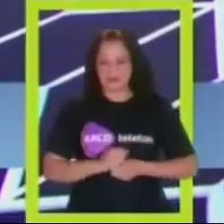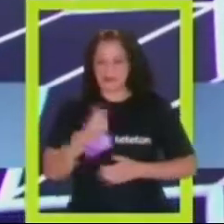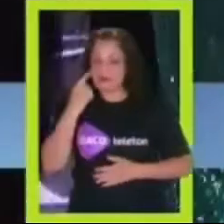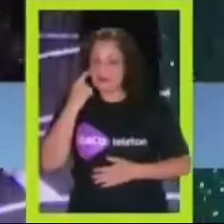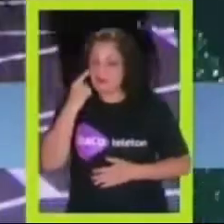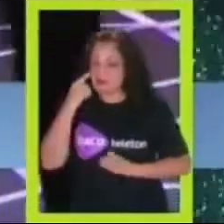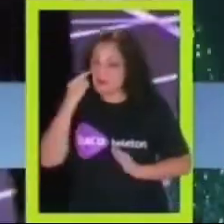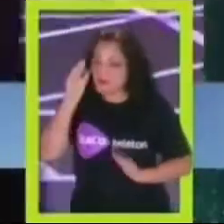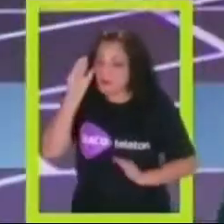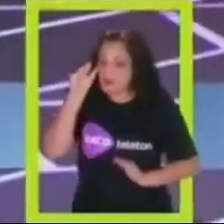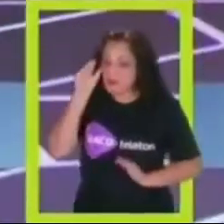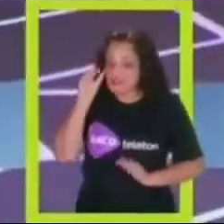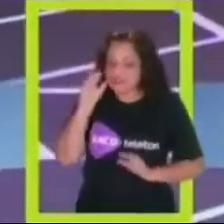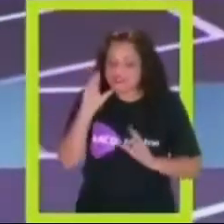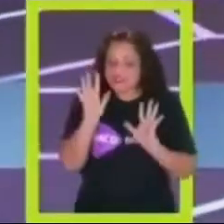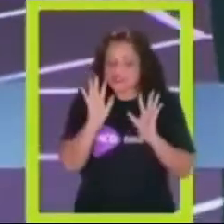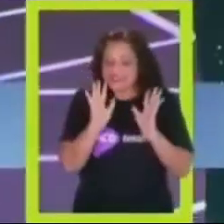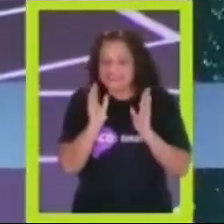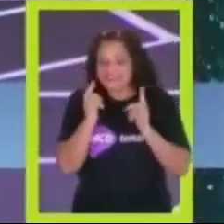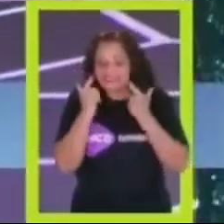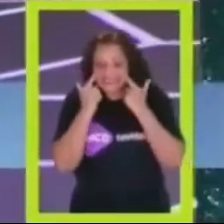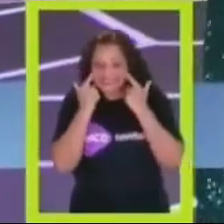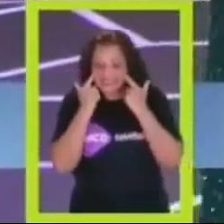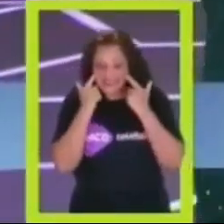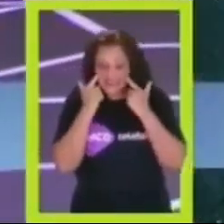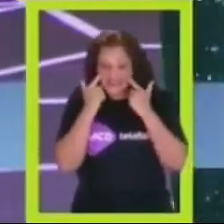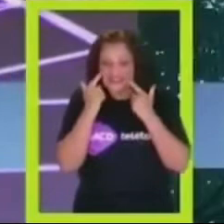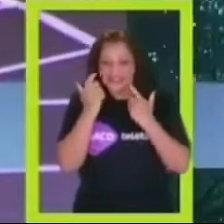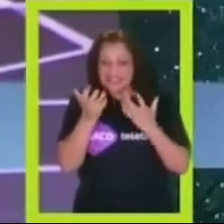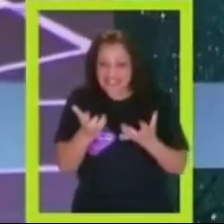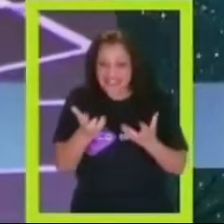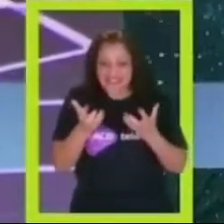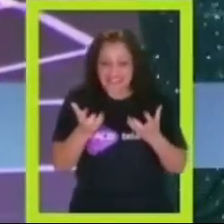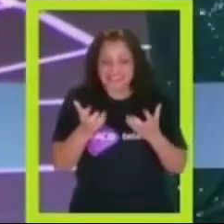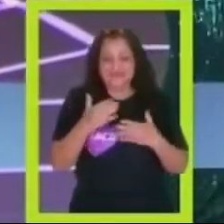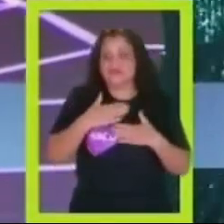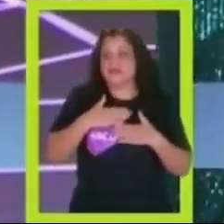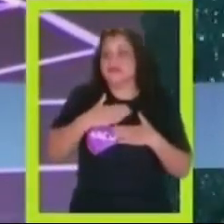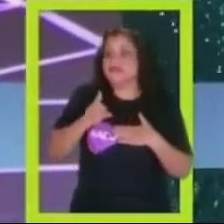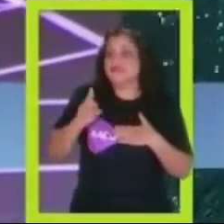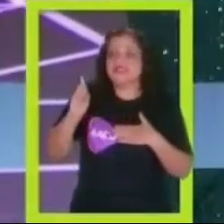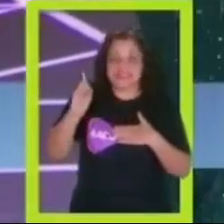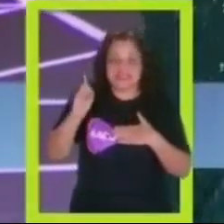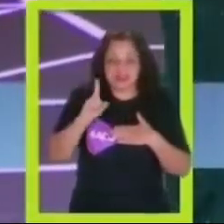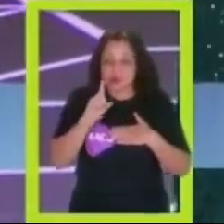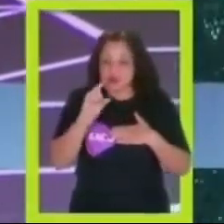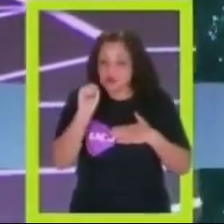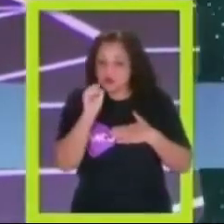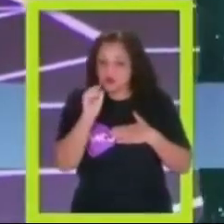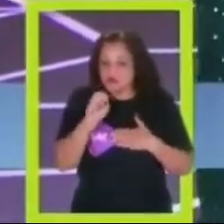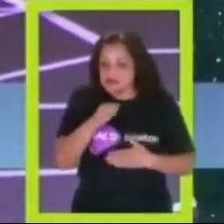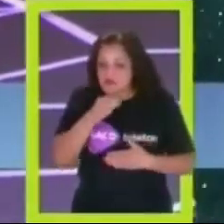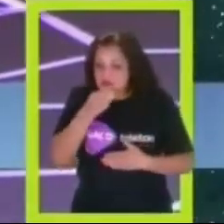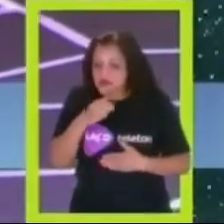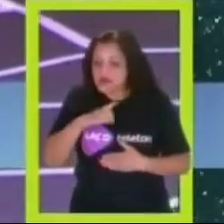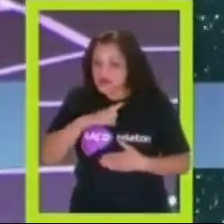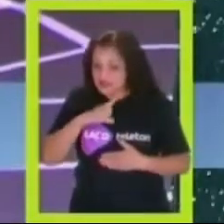Vamos ver. Patrícia, fecha os olhos. Vai com tudo. Ai, meu quero Deus. Ver. Vamos vir aqui. Ai, meu somente. Deus. Deixa eu estamos ver. Com 18 milhões